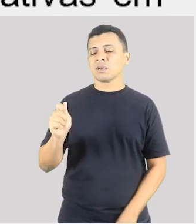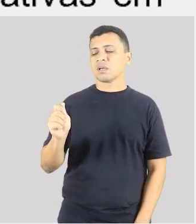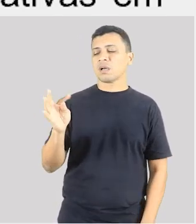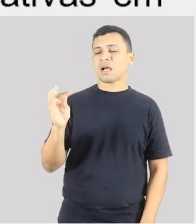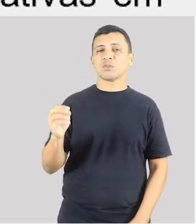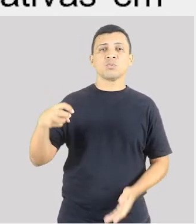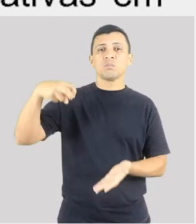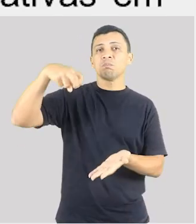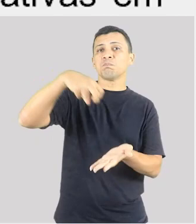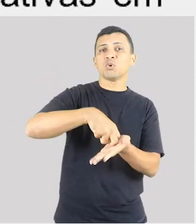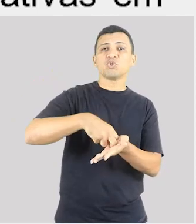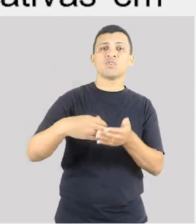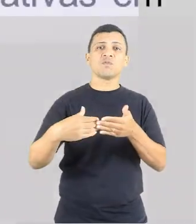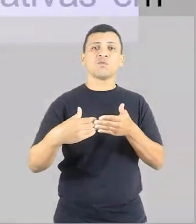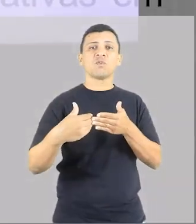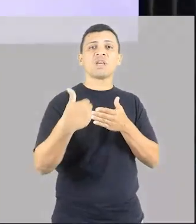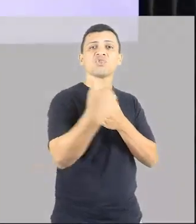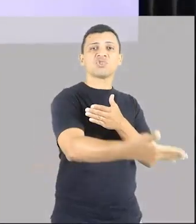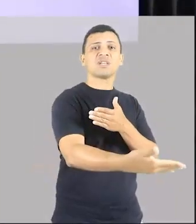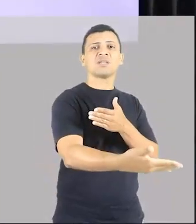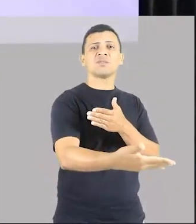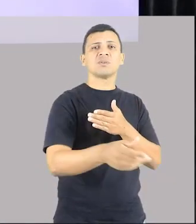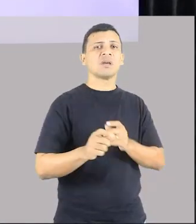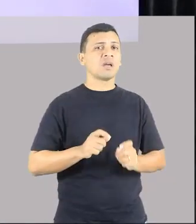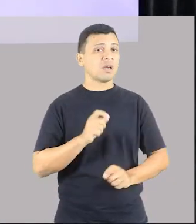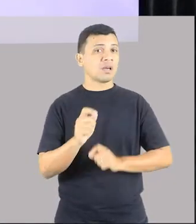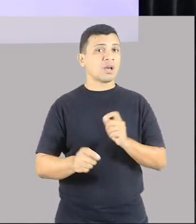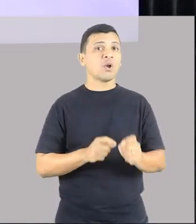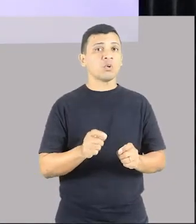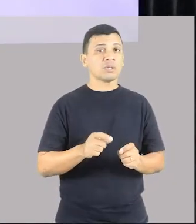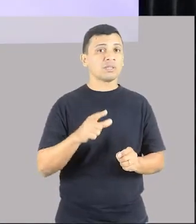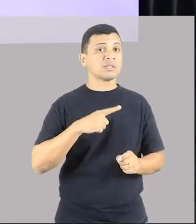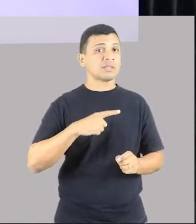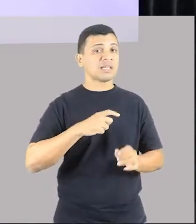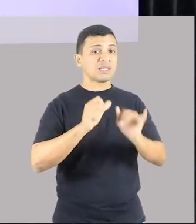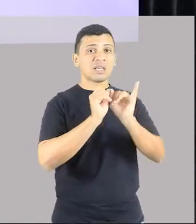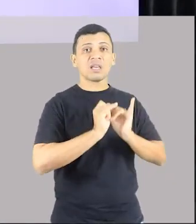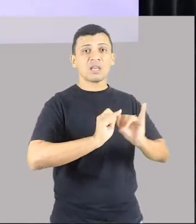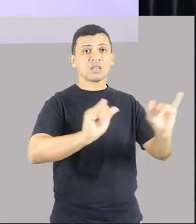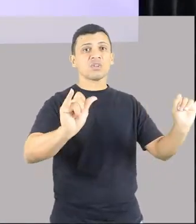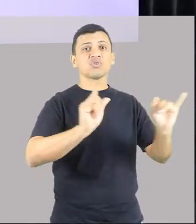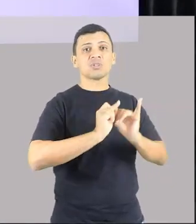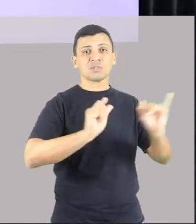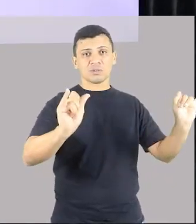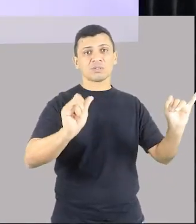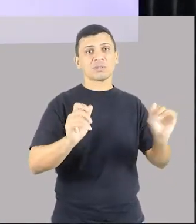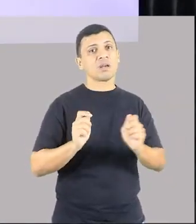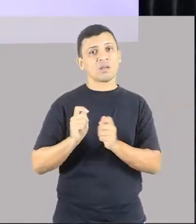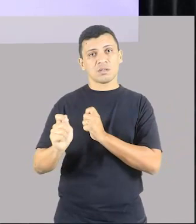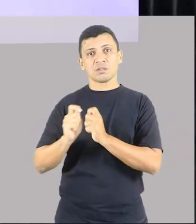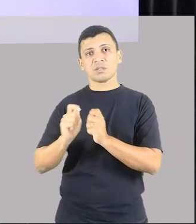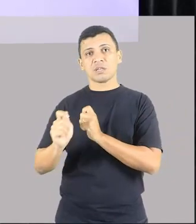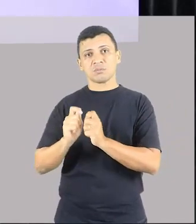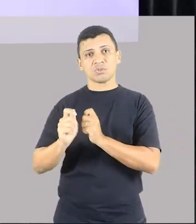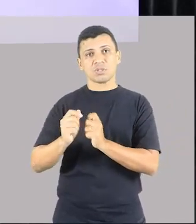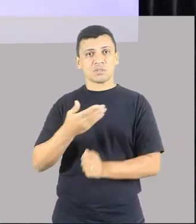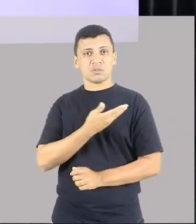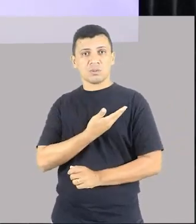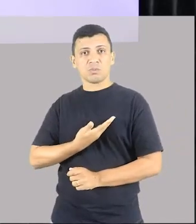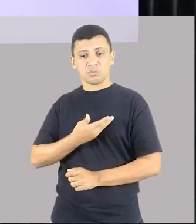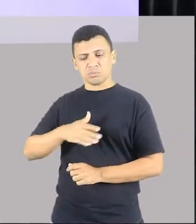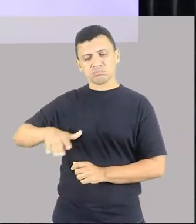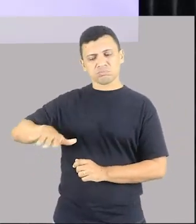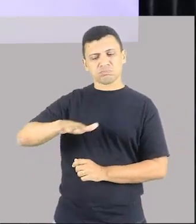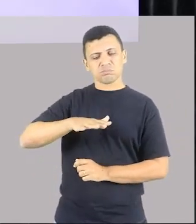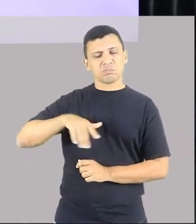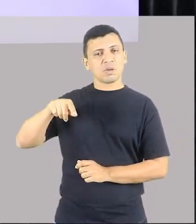punitivos externos. Se eles são externos, eles se exteriorizam com relação à administração pública, eles